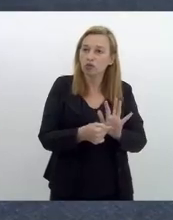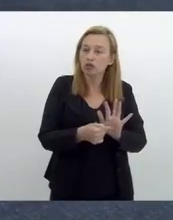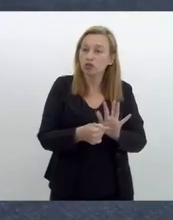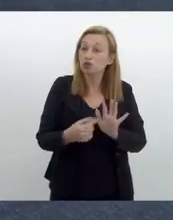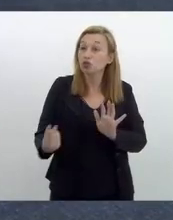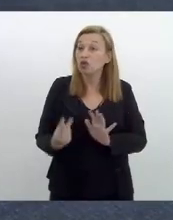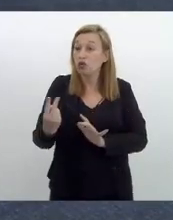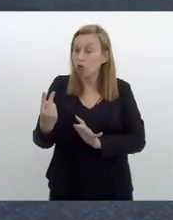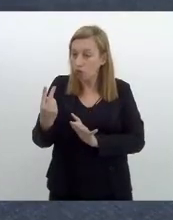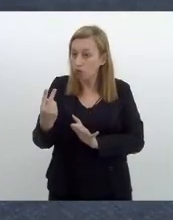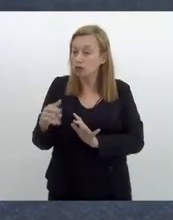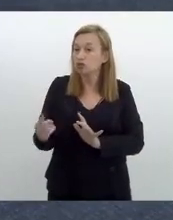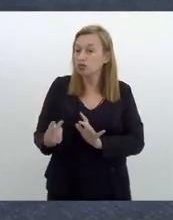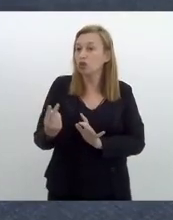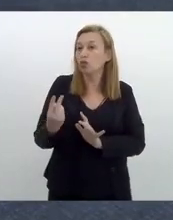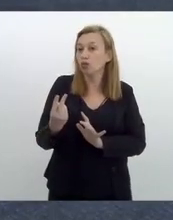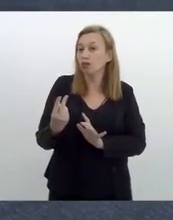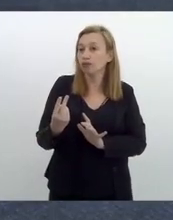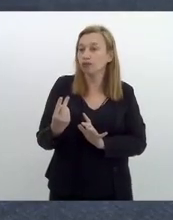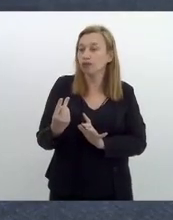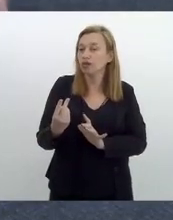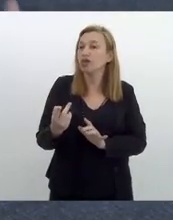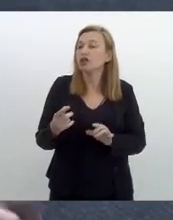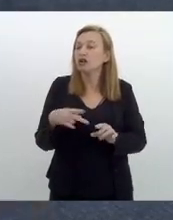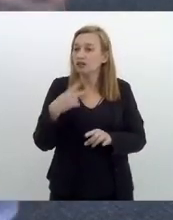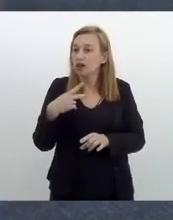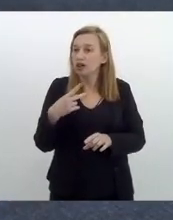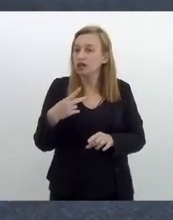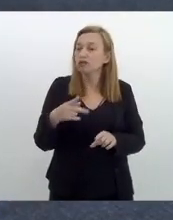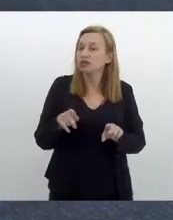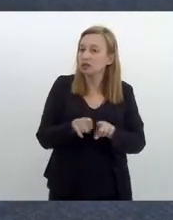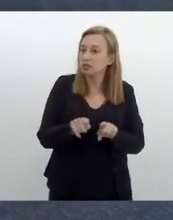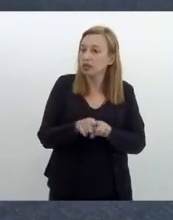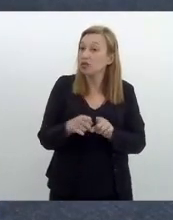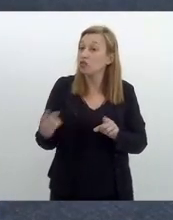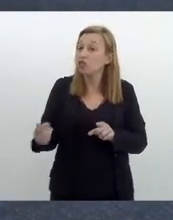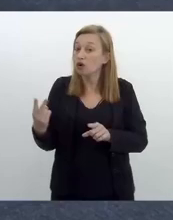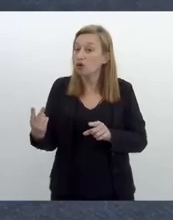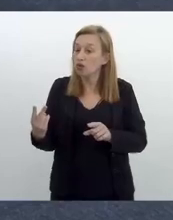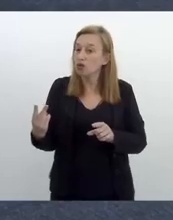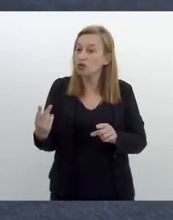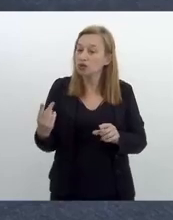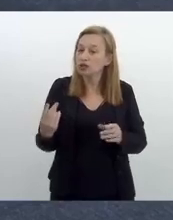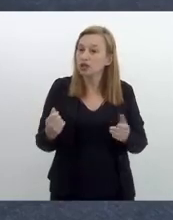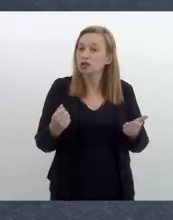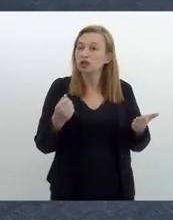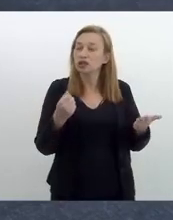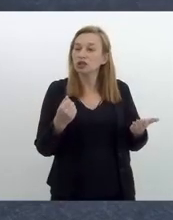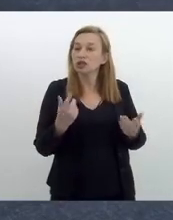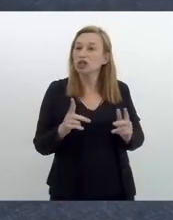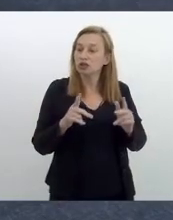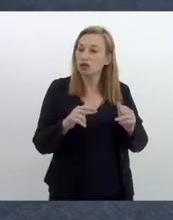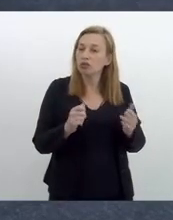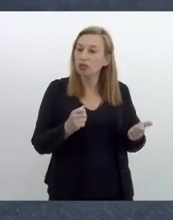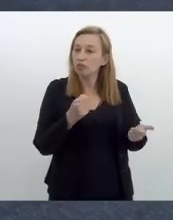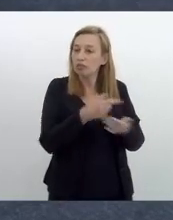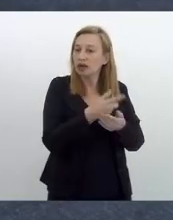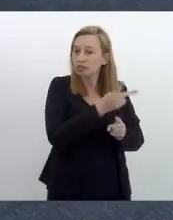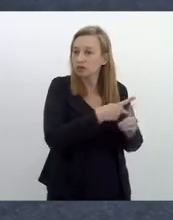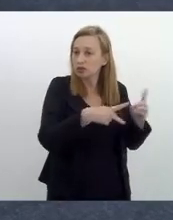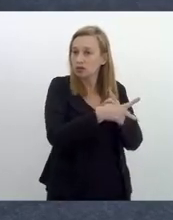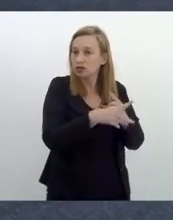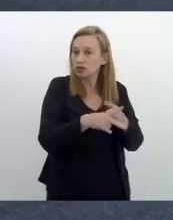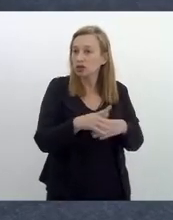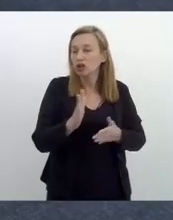valor do valor que nós tratamos também de ser o valor equivalente à contribuição previdenciária num dos artigos num dos